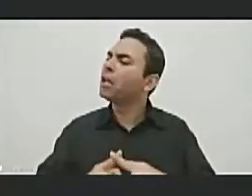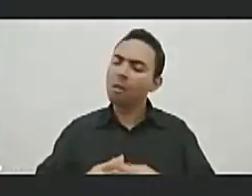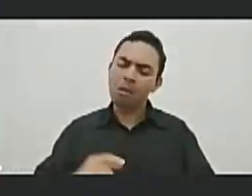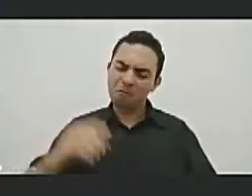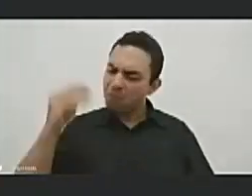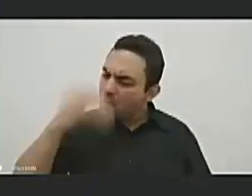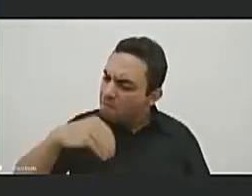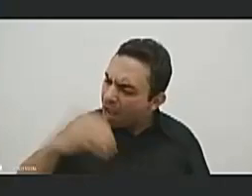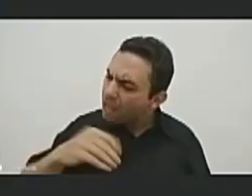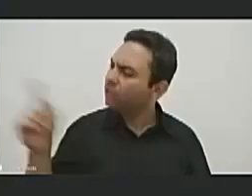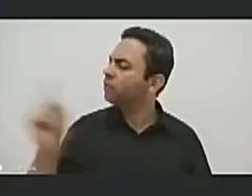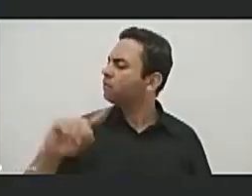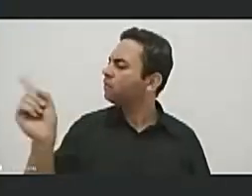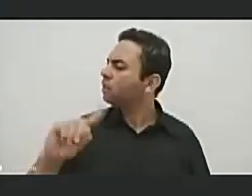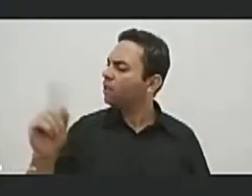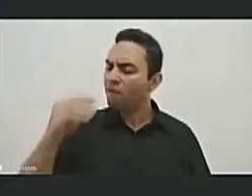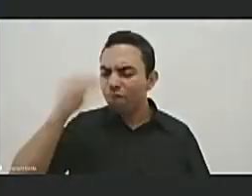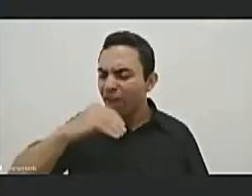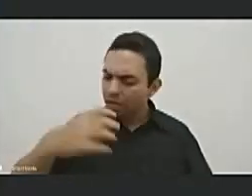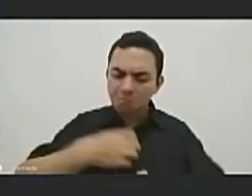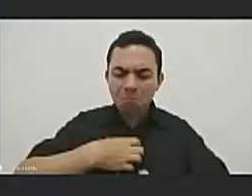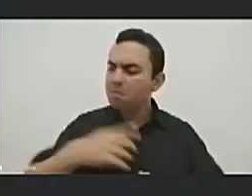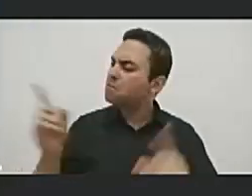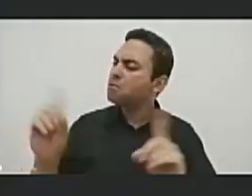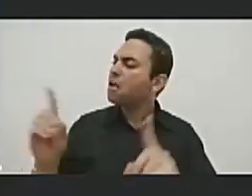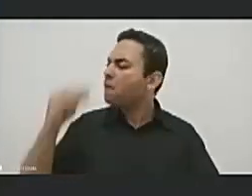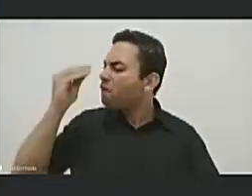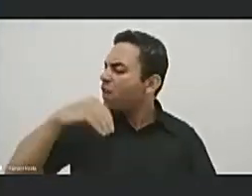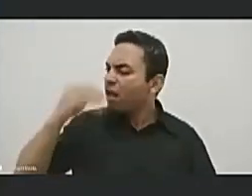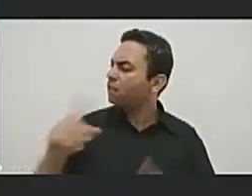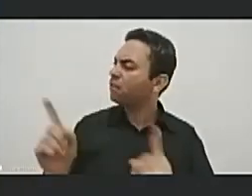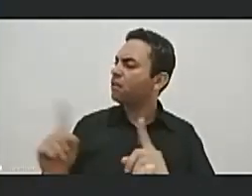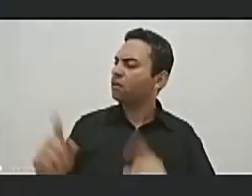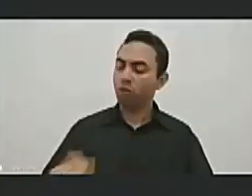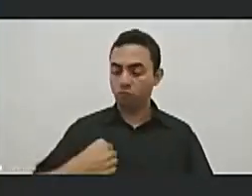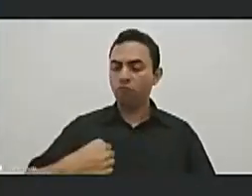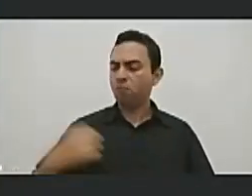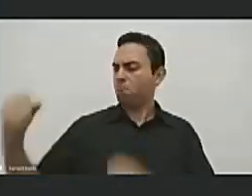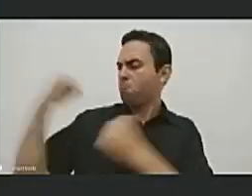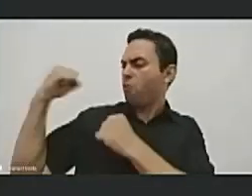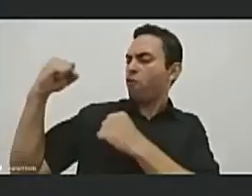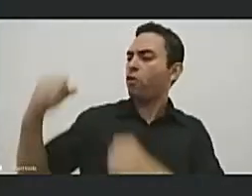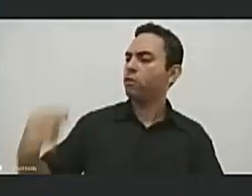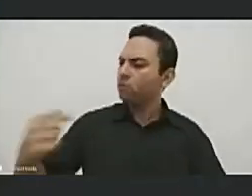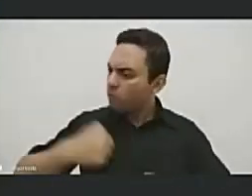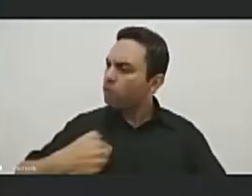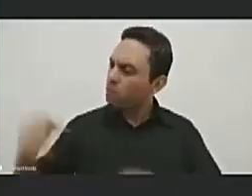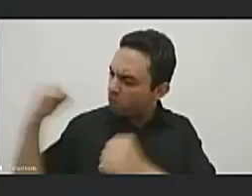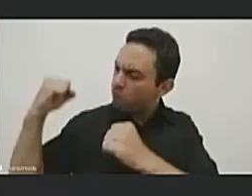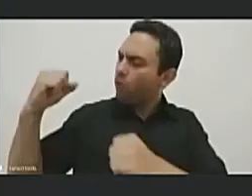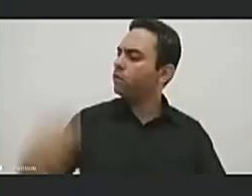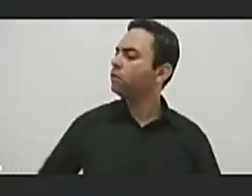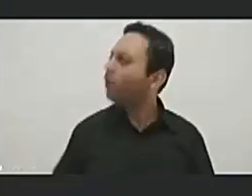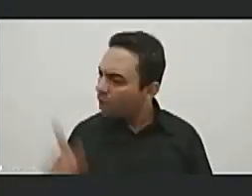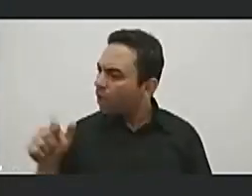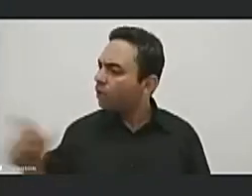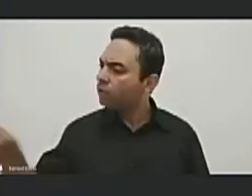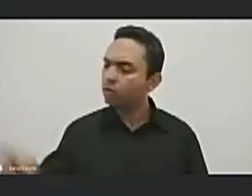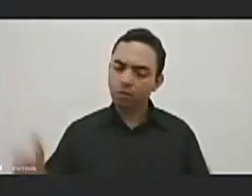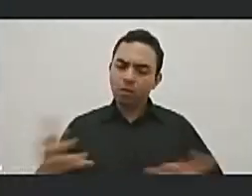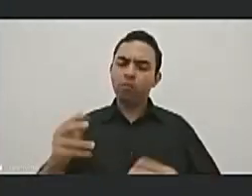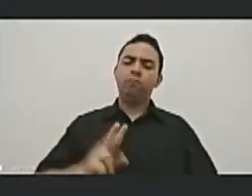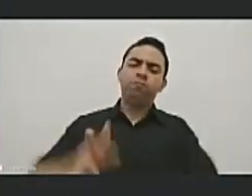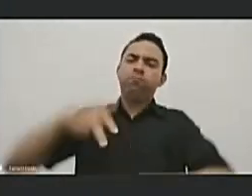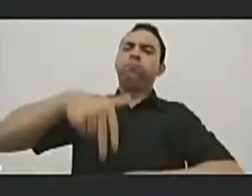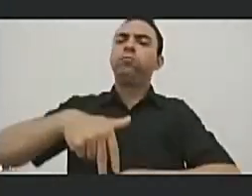sinta eu não me Sina fraca como você disse eu sou forte o suficiente para estar aqui nesse momento e